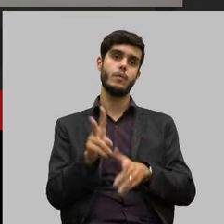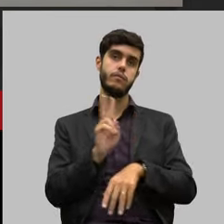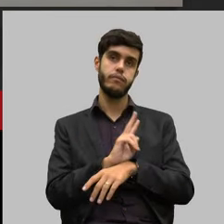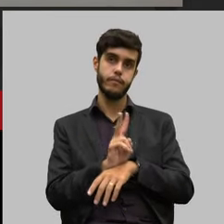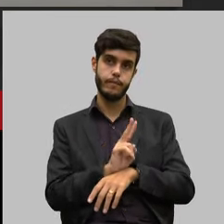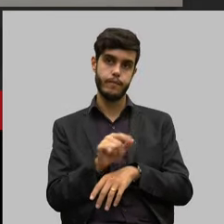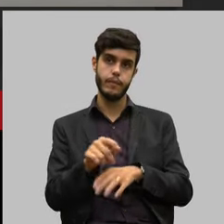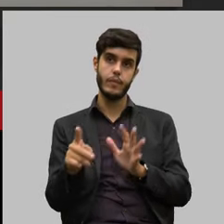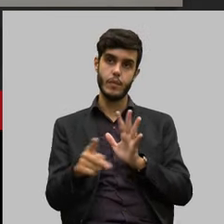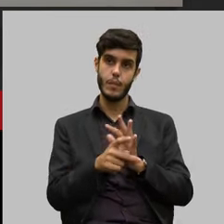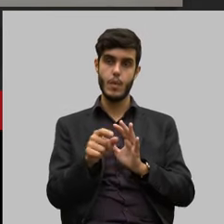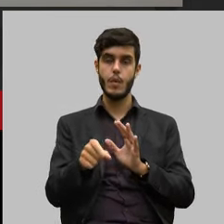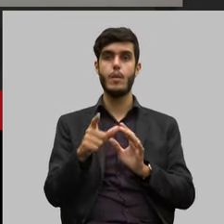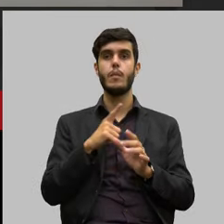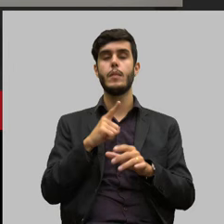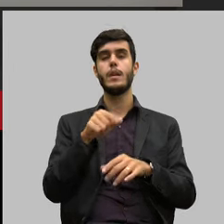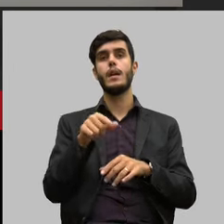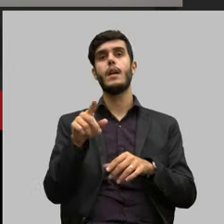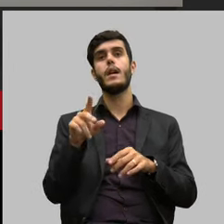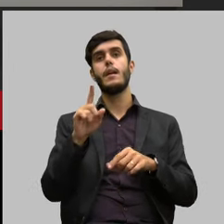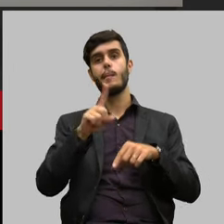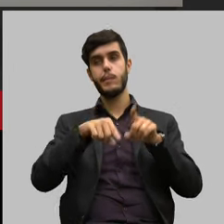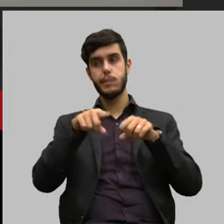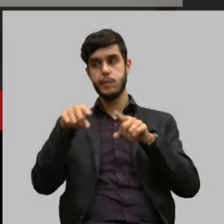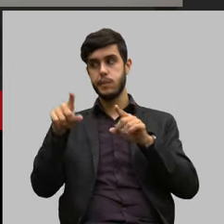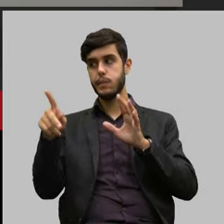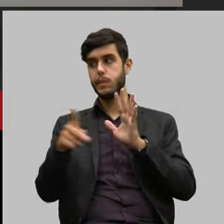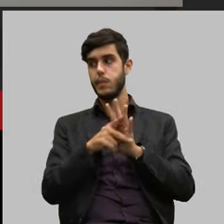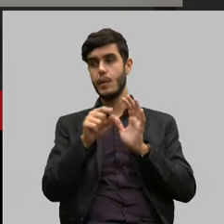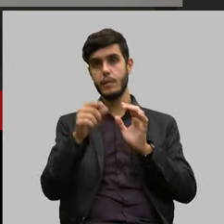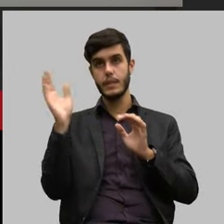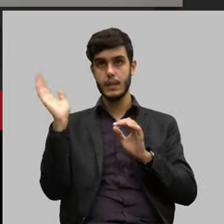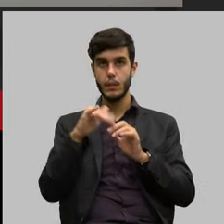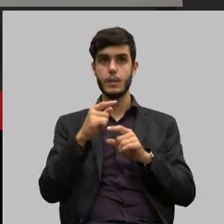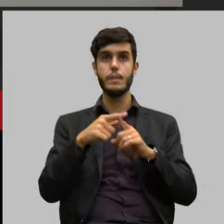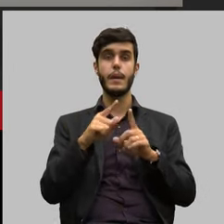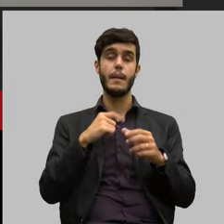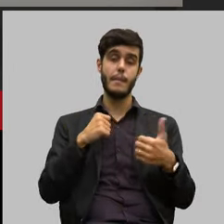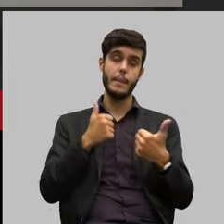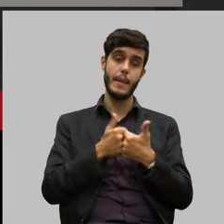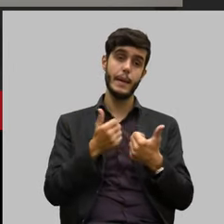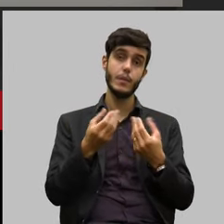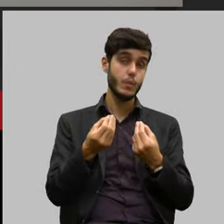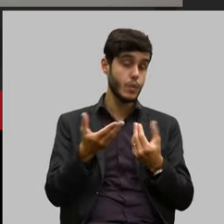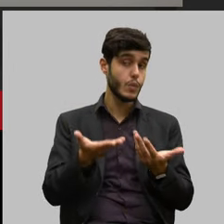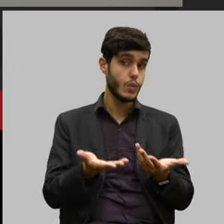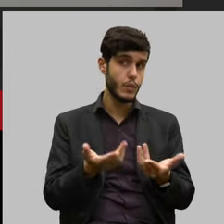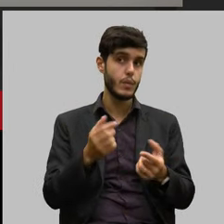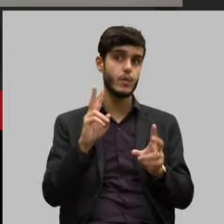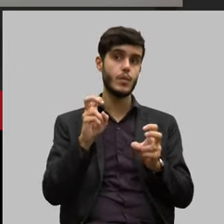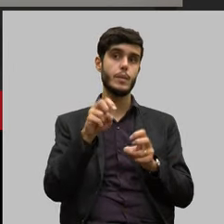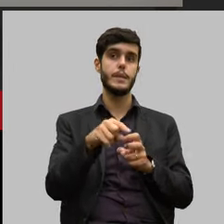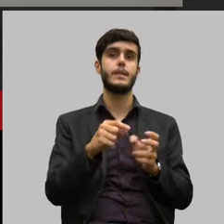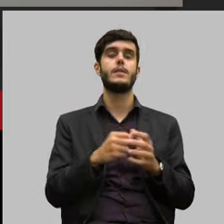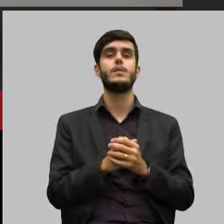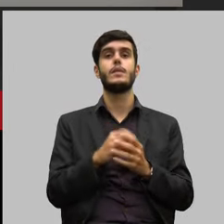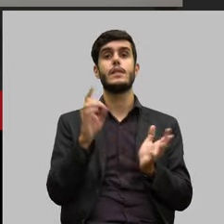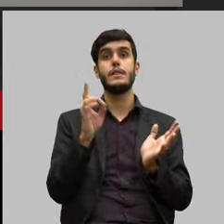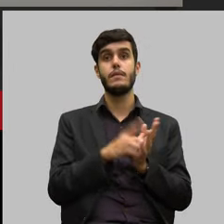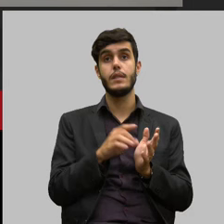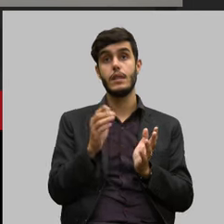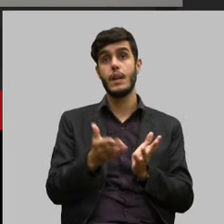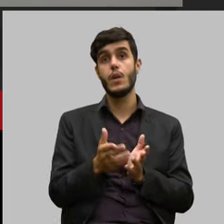eh estatística que o senhor trouxe mas se aproxima muito tá o que o que mostra na realidade é o que eu venho